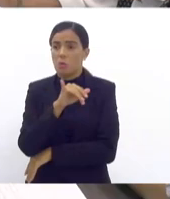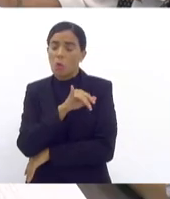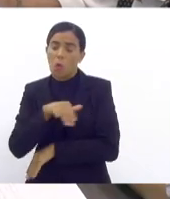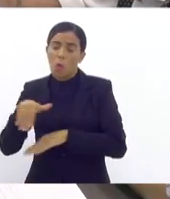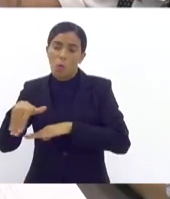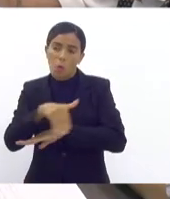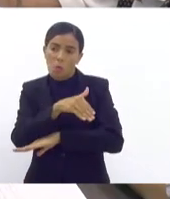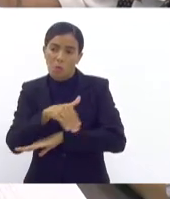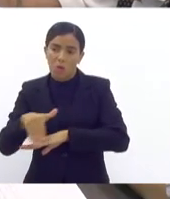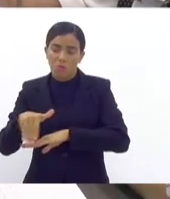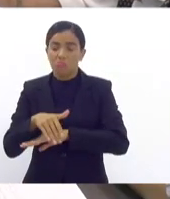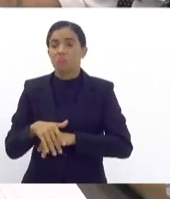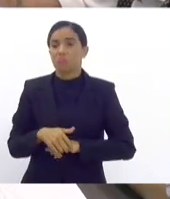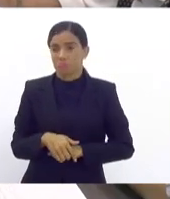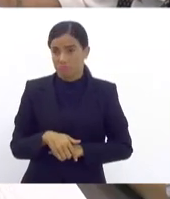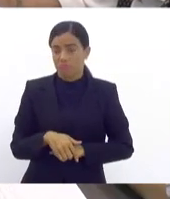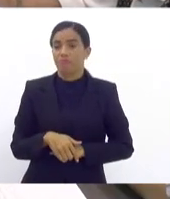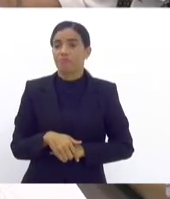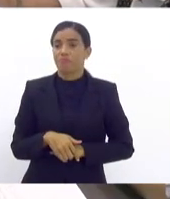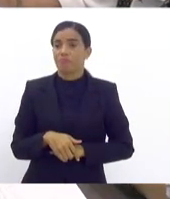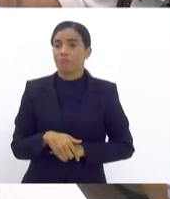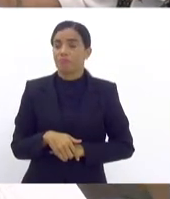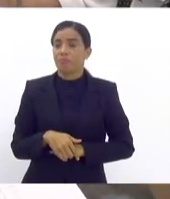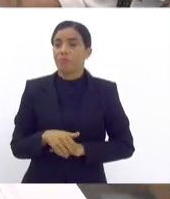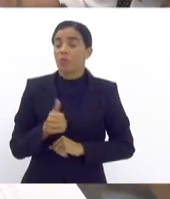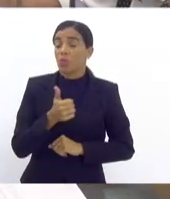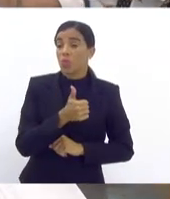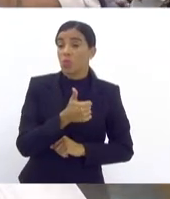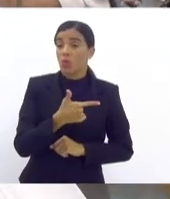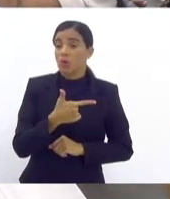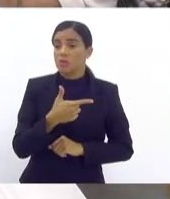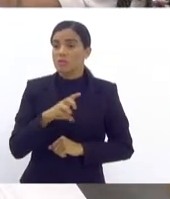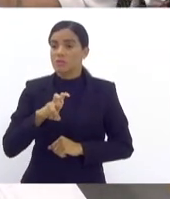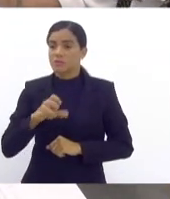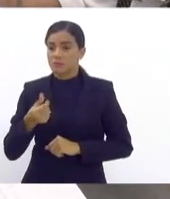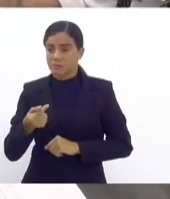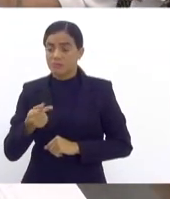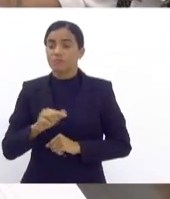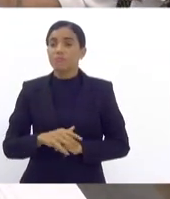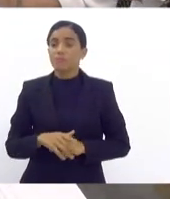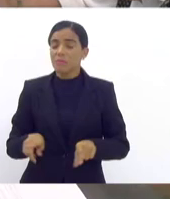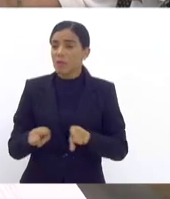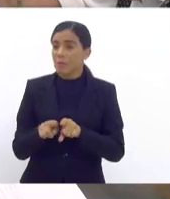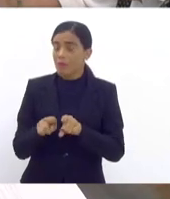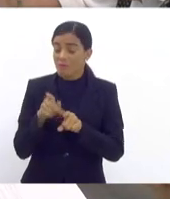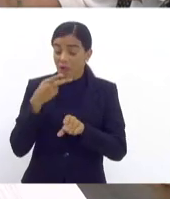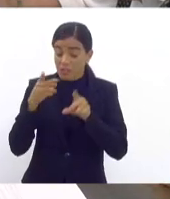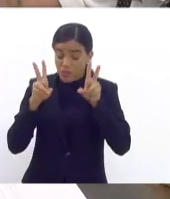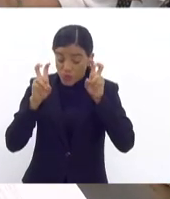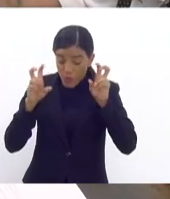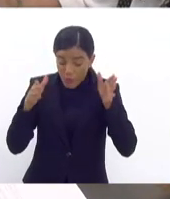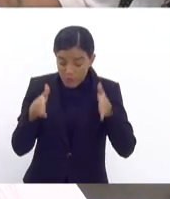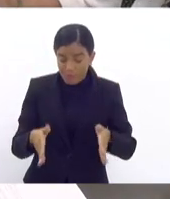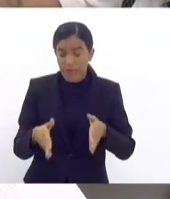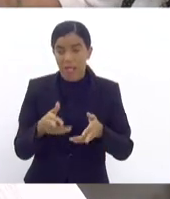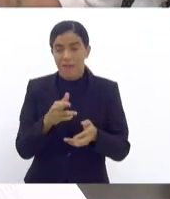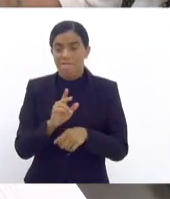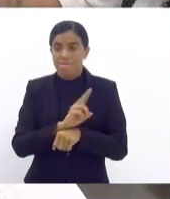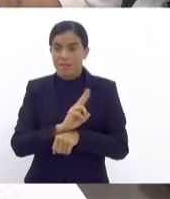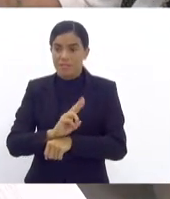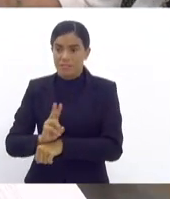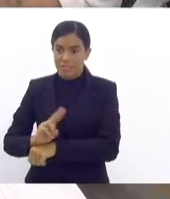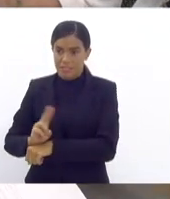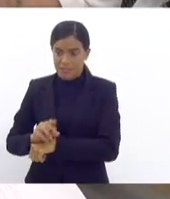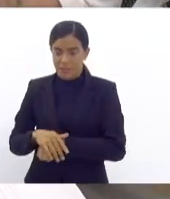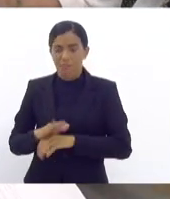de Transporte, nos termos da Lei 12.587. Então, no que diz respeito à fiscalização que eu estou me referindo. Mas